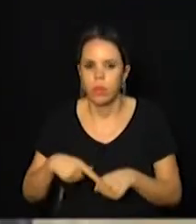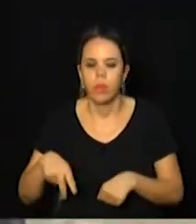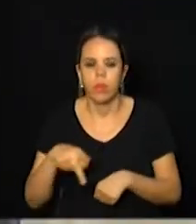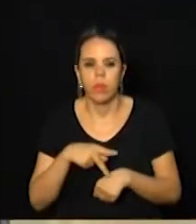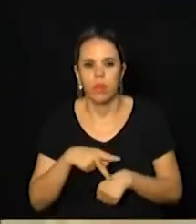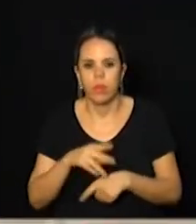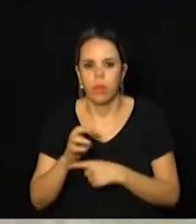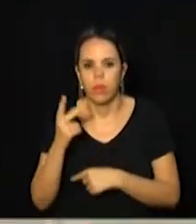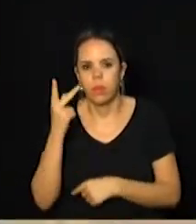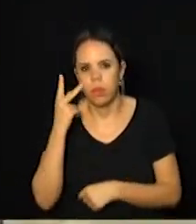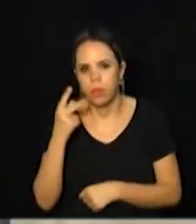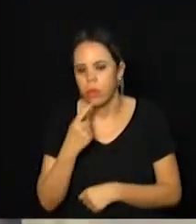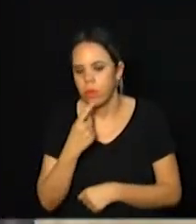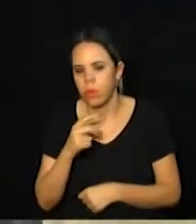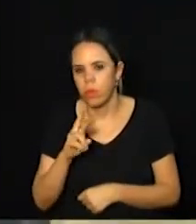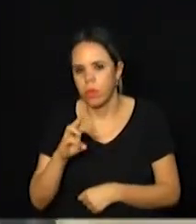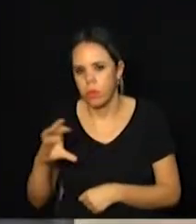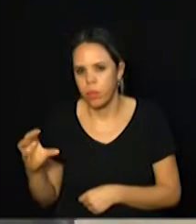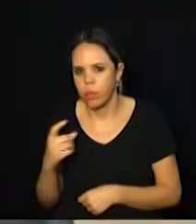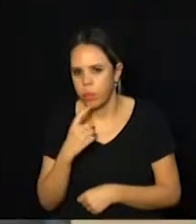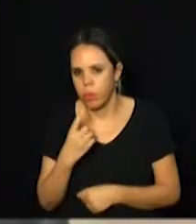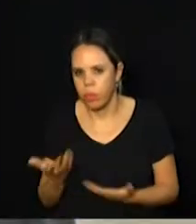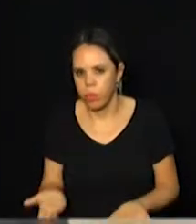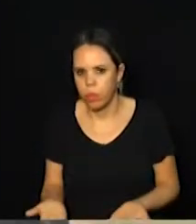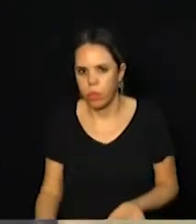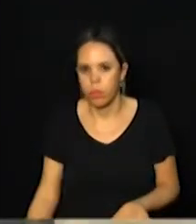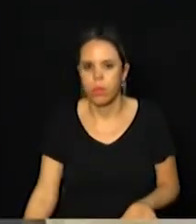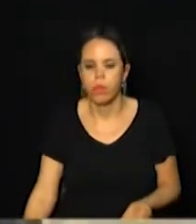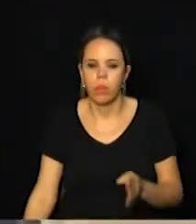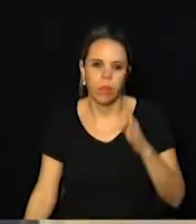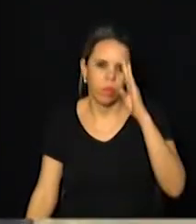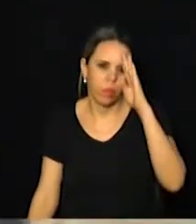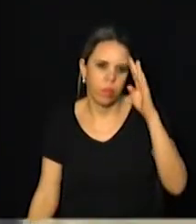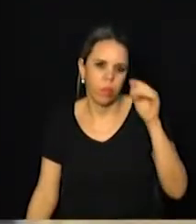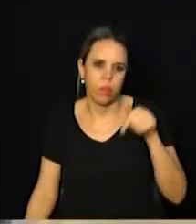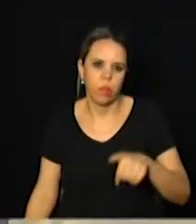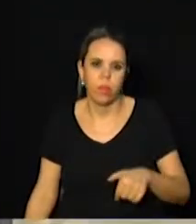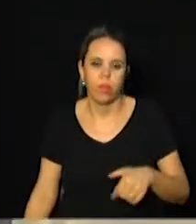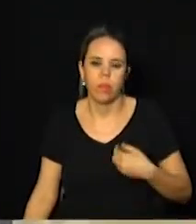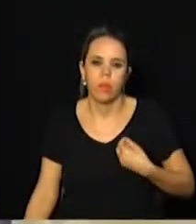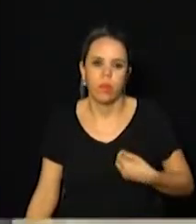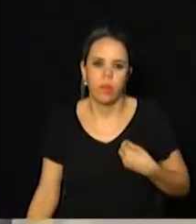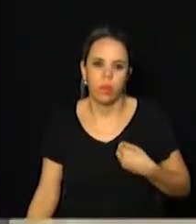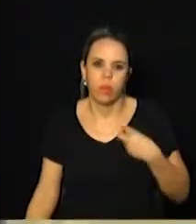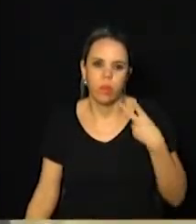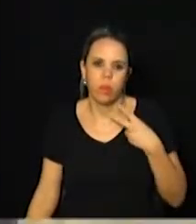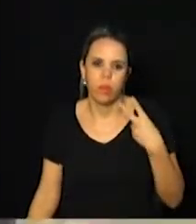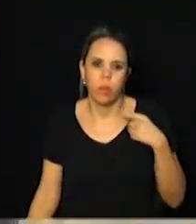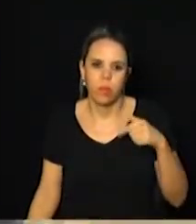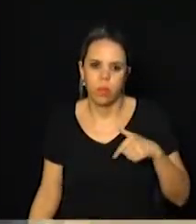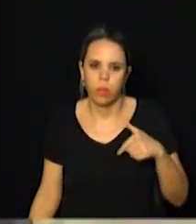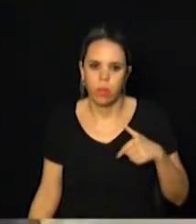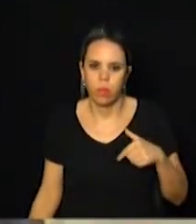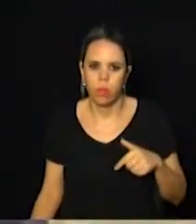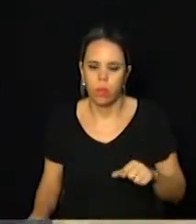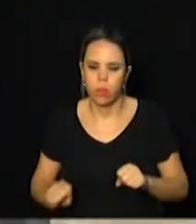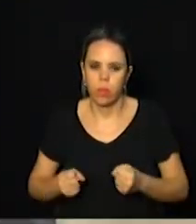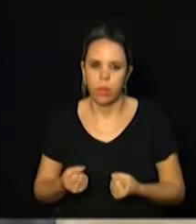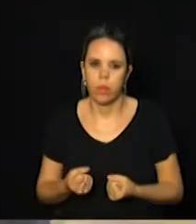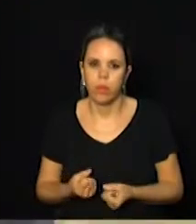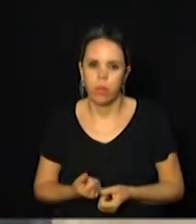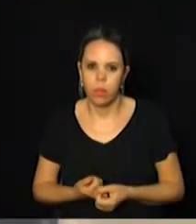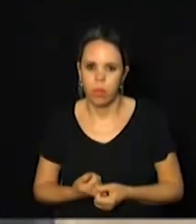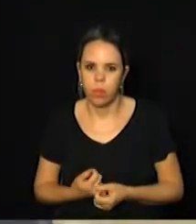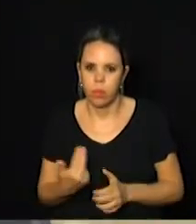nosso país no Estado de São Paulo na região metropolitana de Campinas em Campinas principalmente onde eu estou como parlamentar e levantando essa bandeira